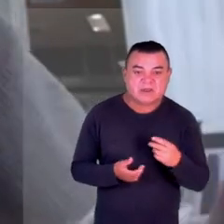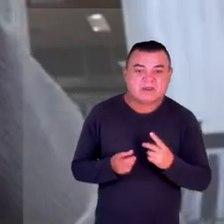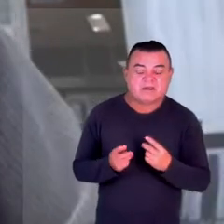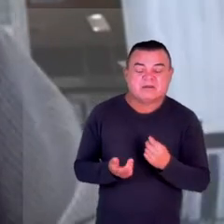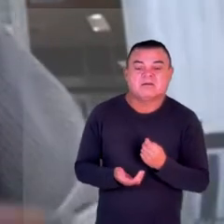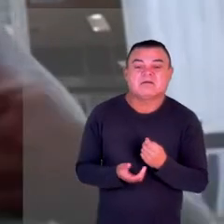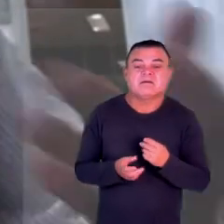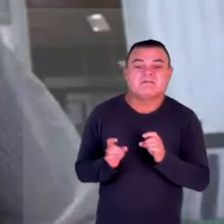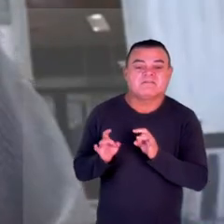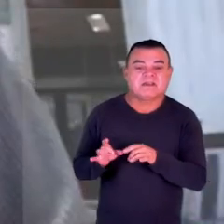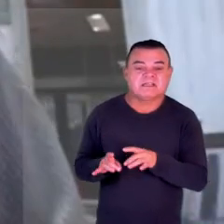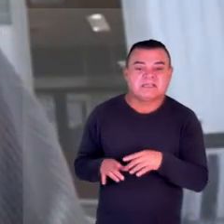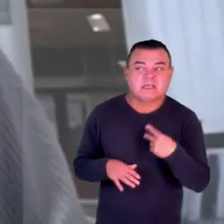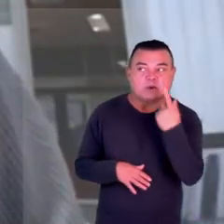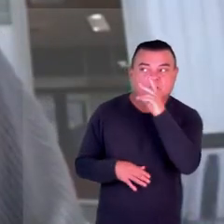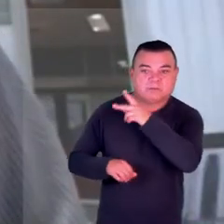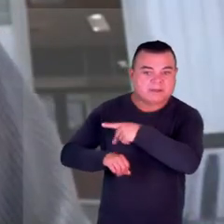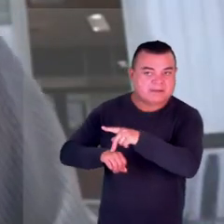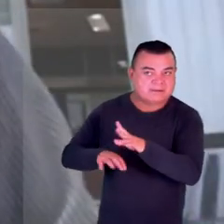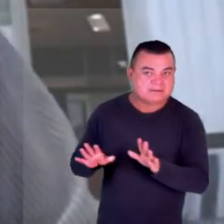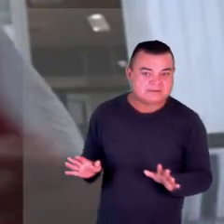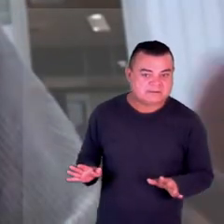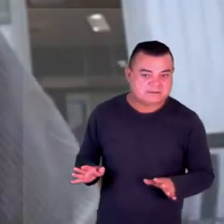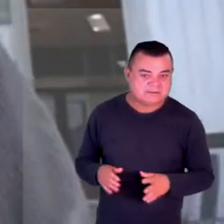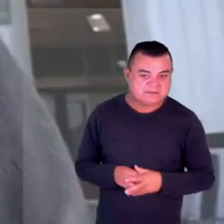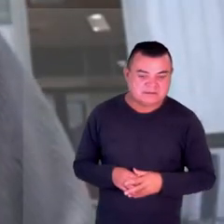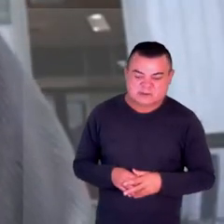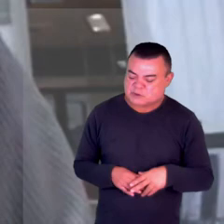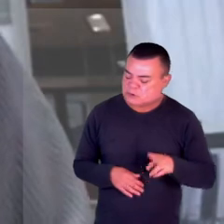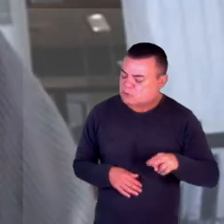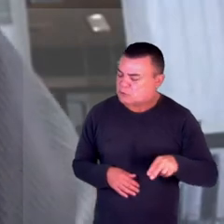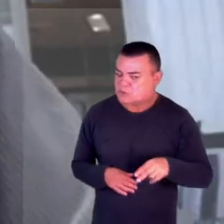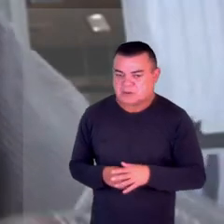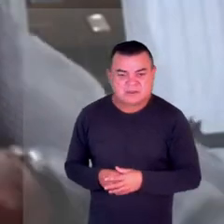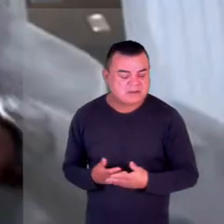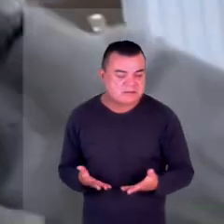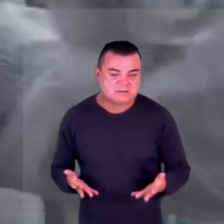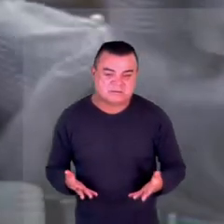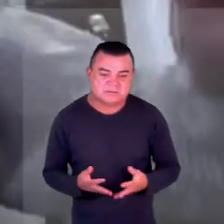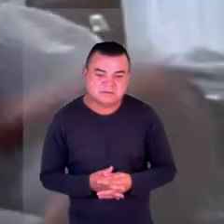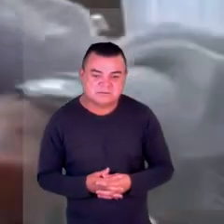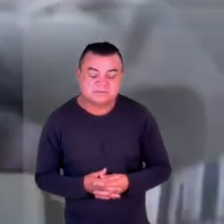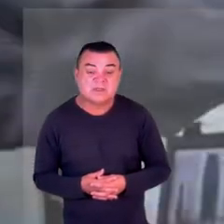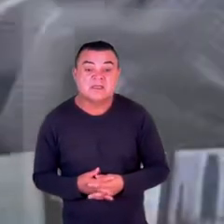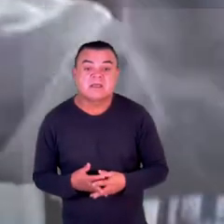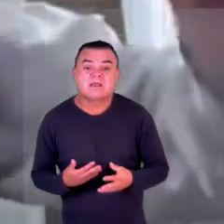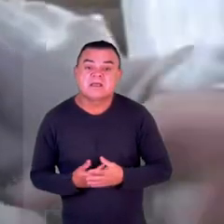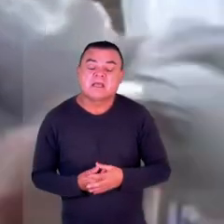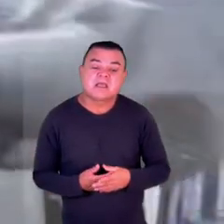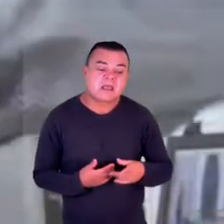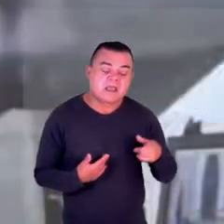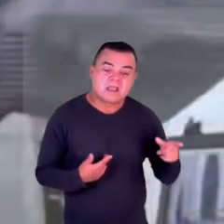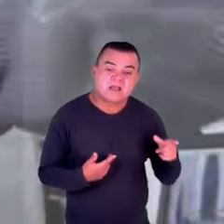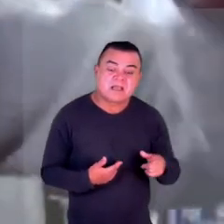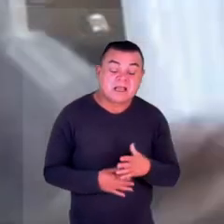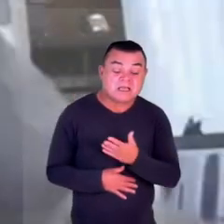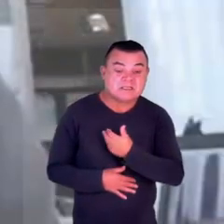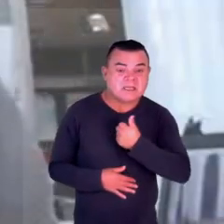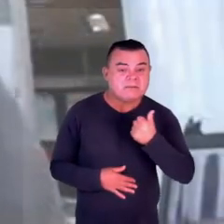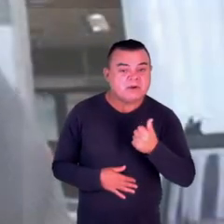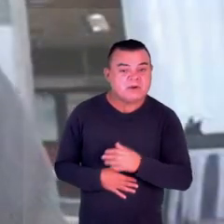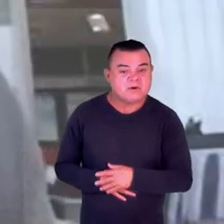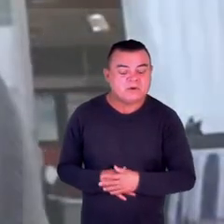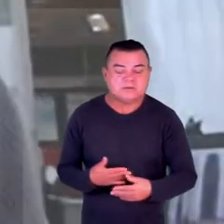aquilo que se comemora né que se vangloria de ter ampliado a exportação de não sei quantas